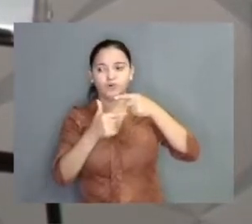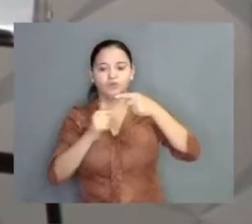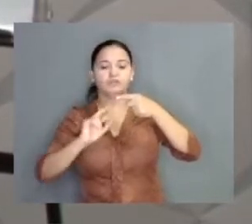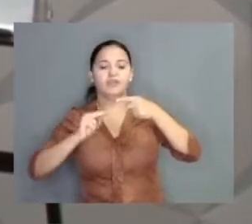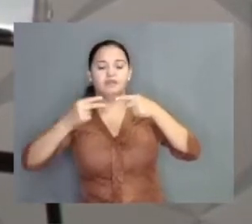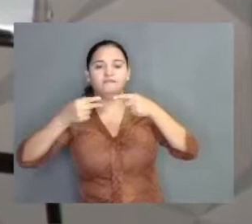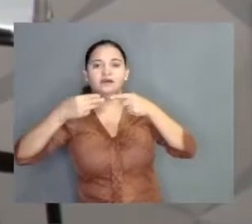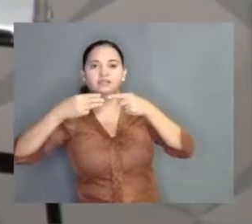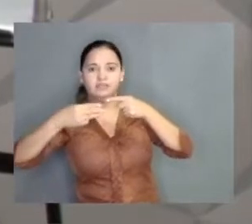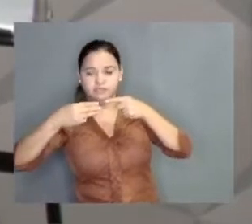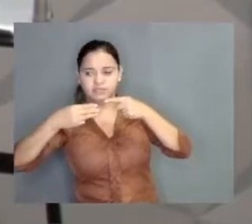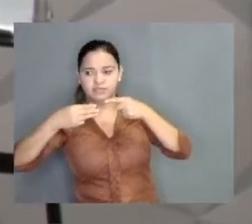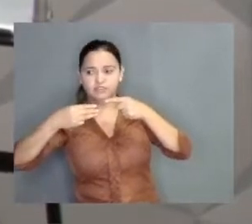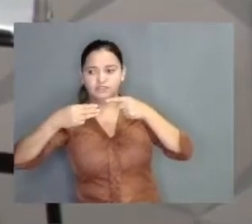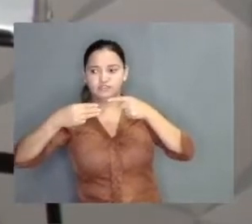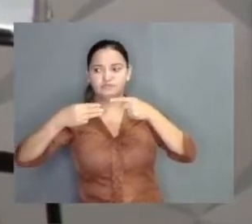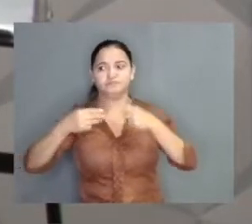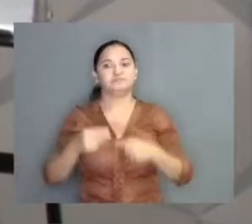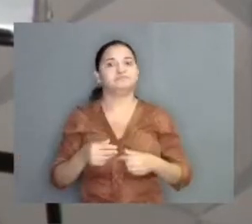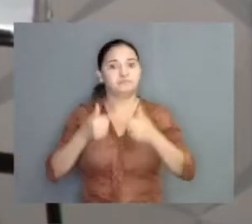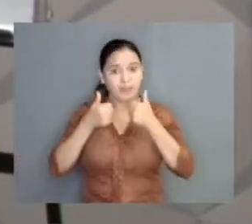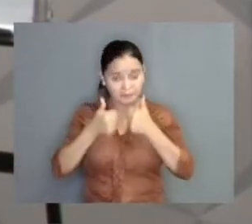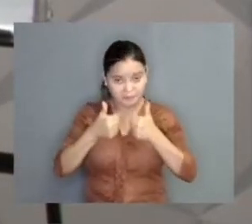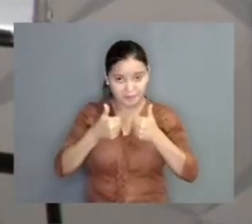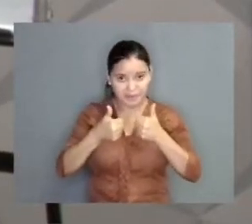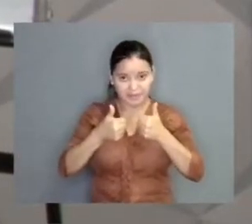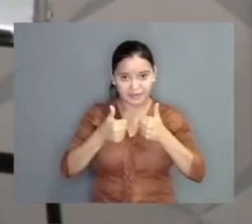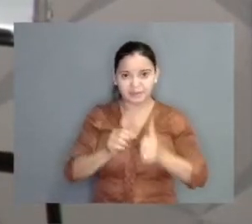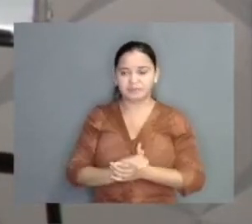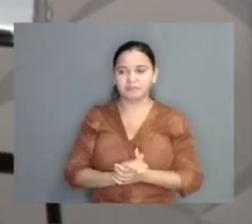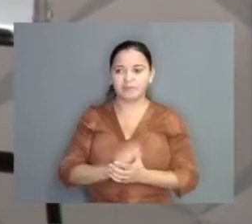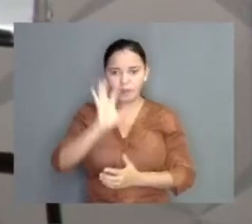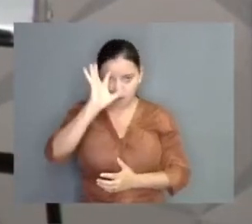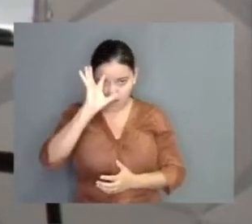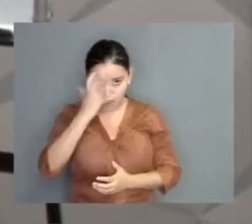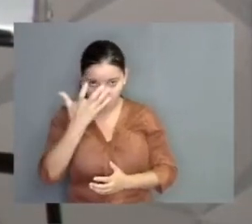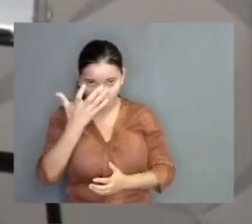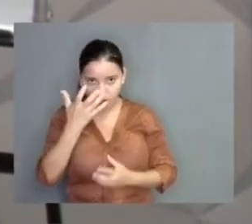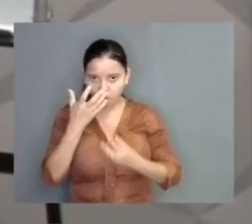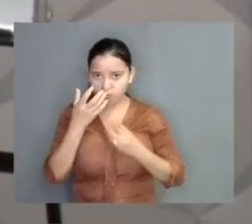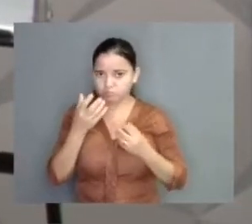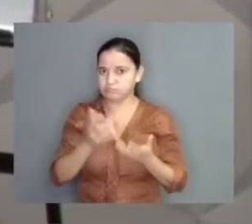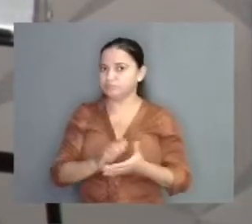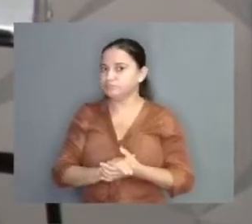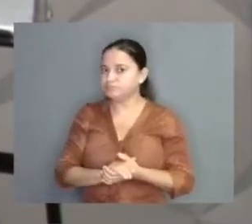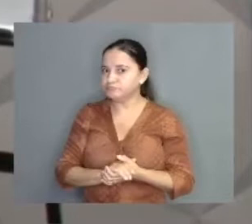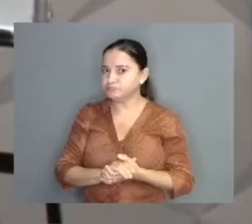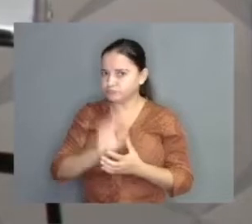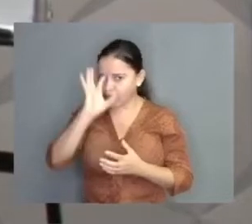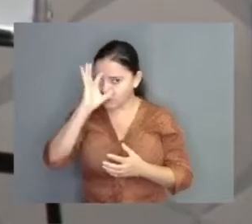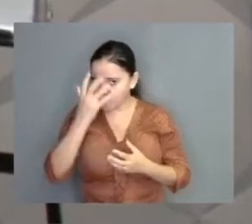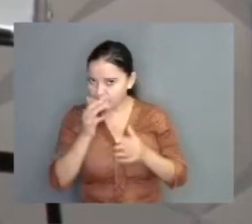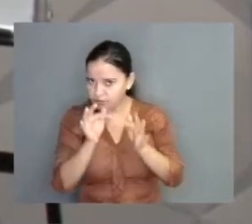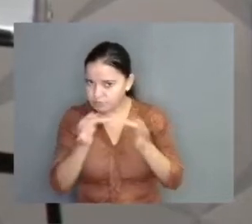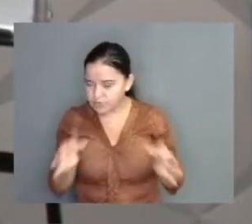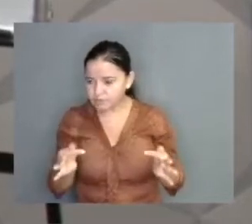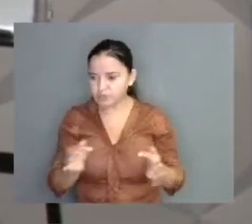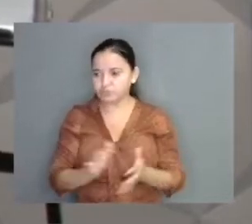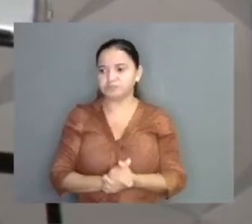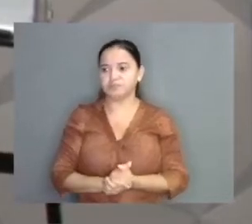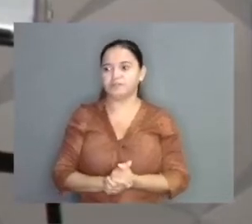no denominador. Beleza? E agora a gente resolve normal, de maneira bem simples.